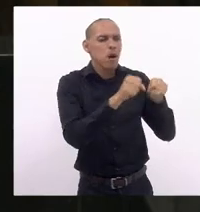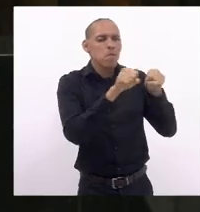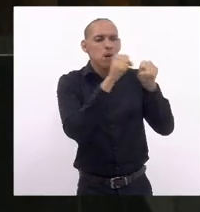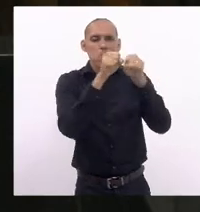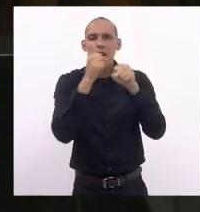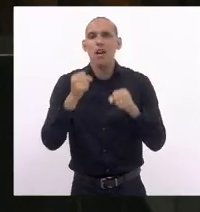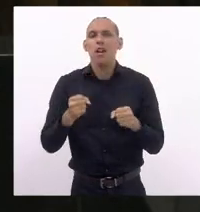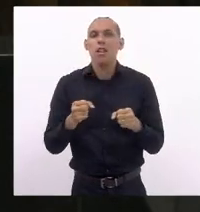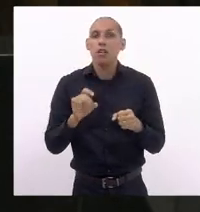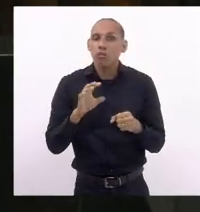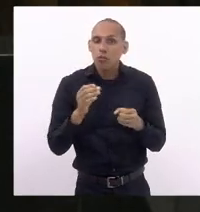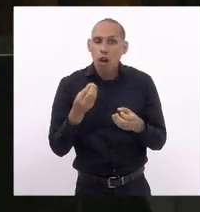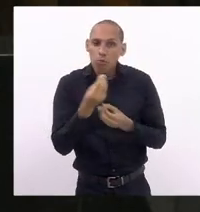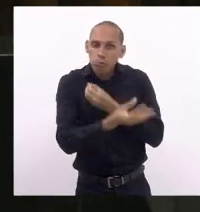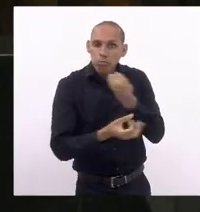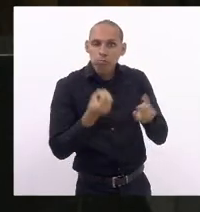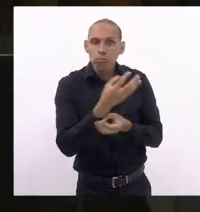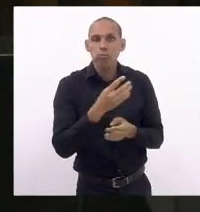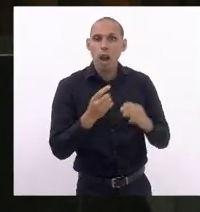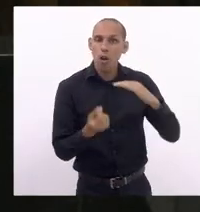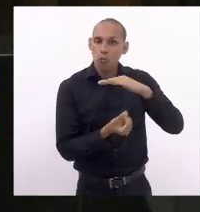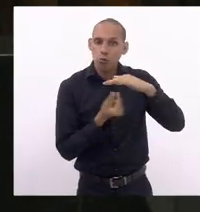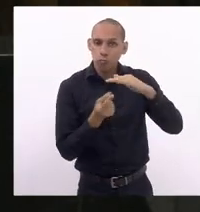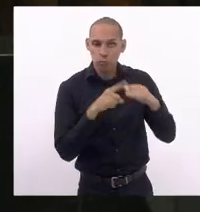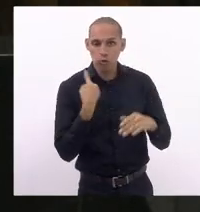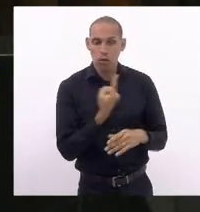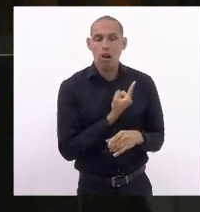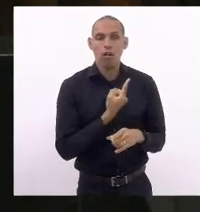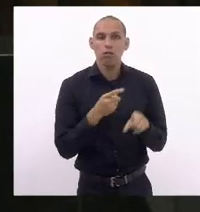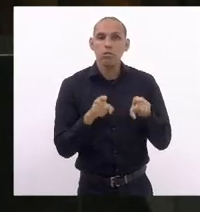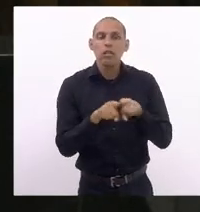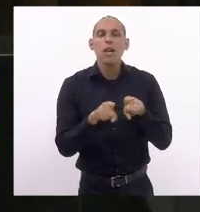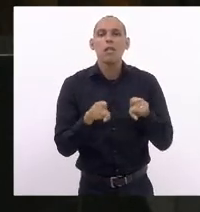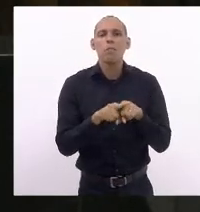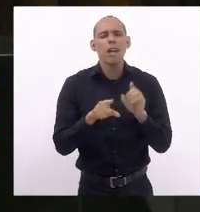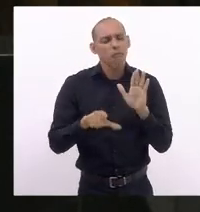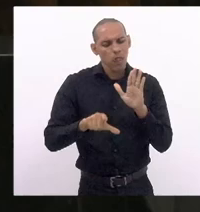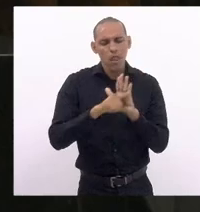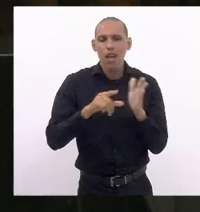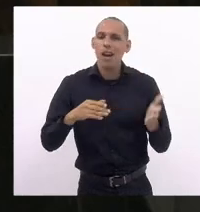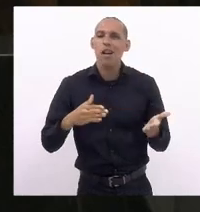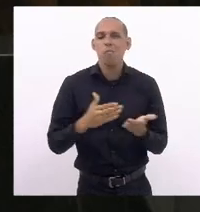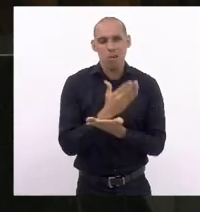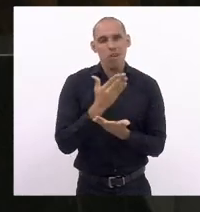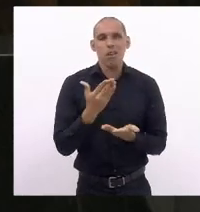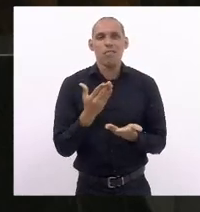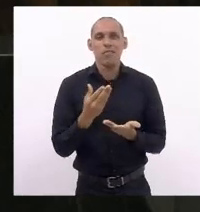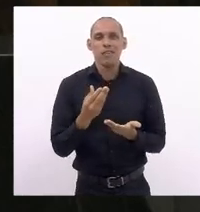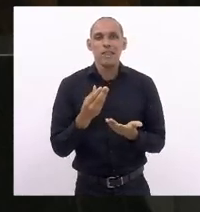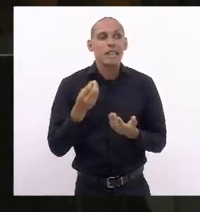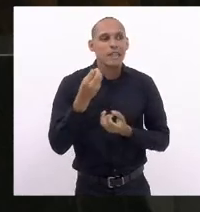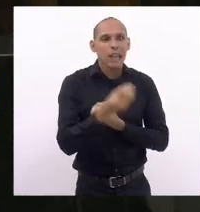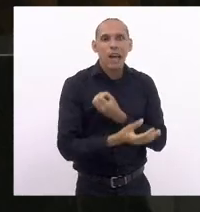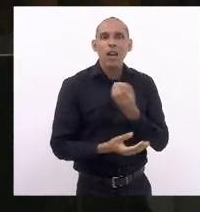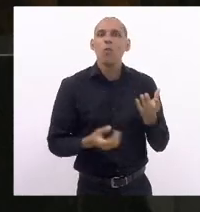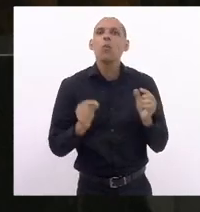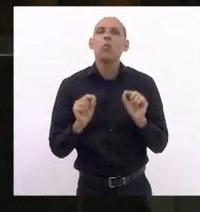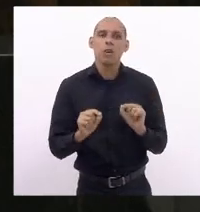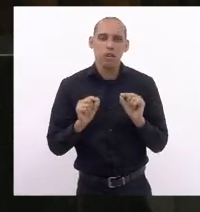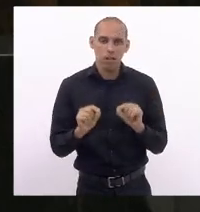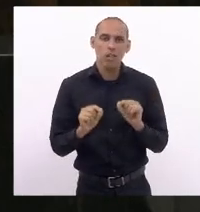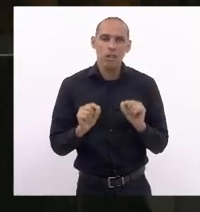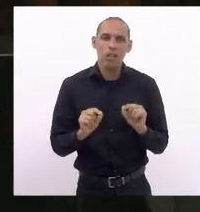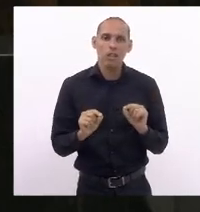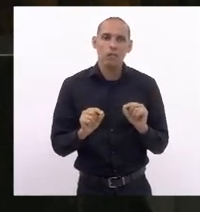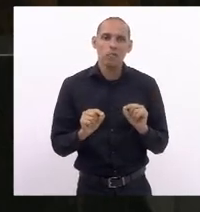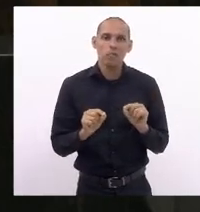doações fruto do nosso fundo, mas também aprovando leis como fizemos hoje, propiciando que as